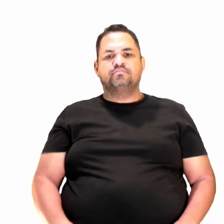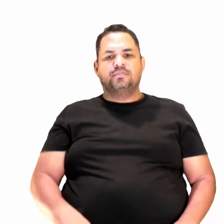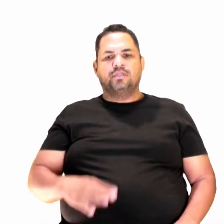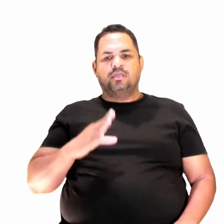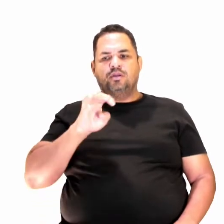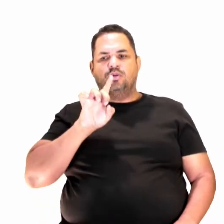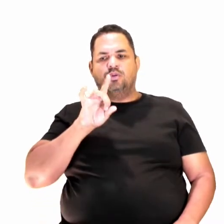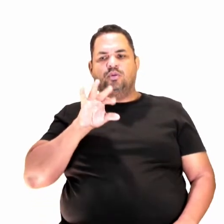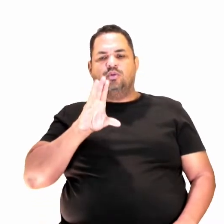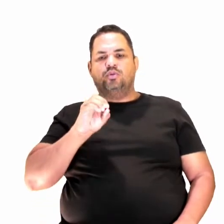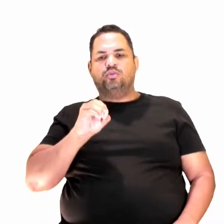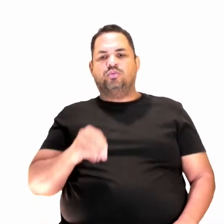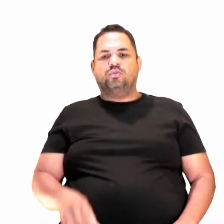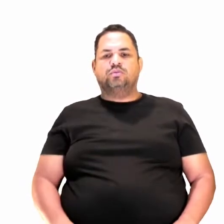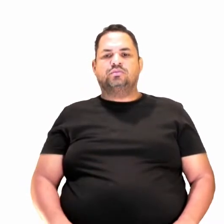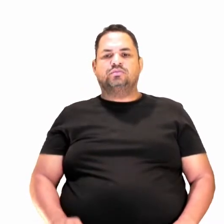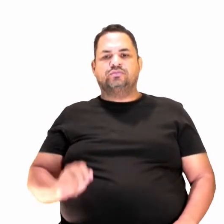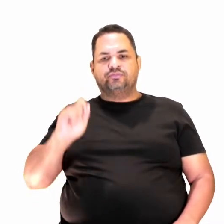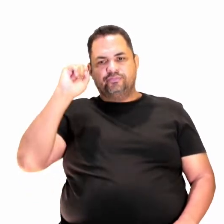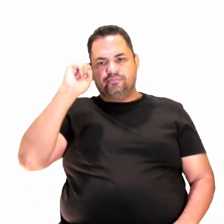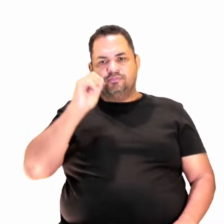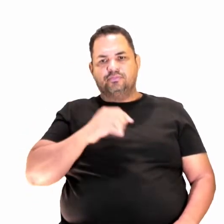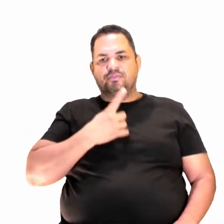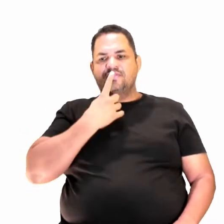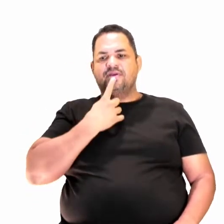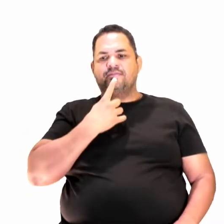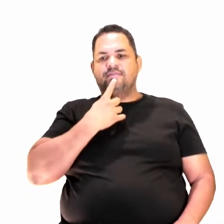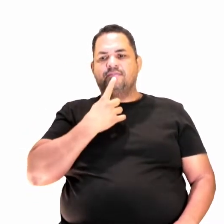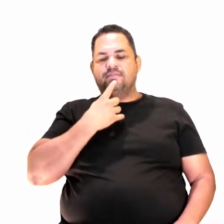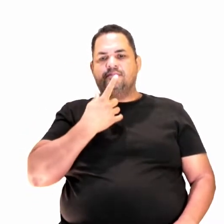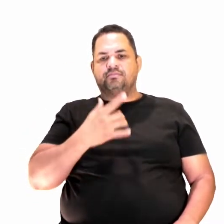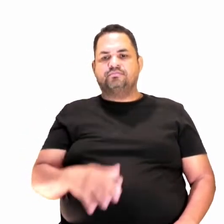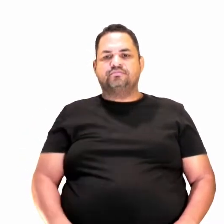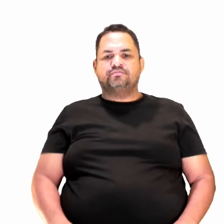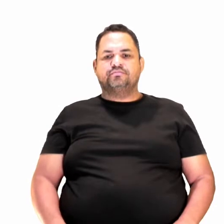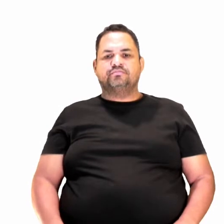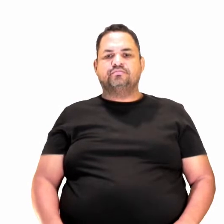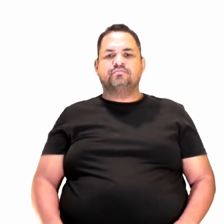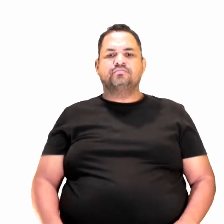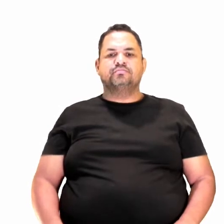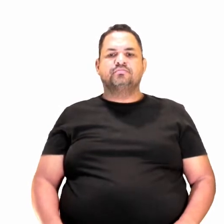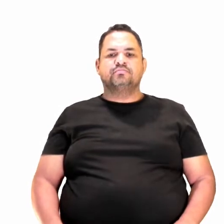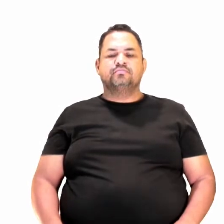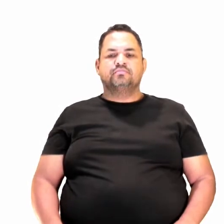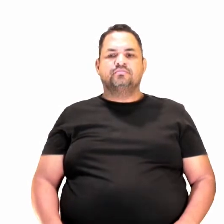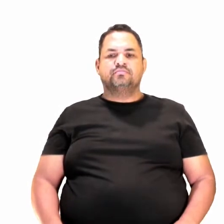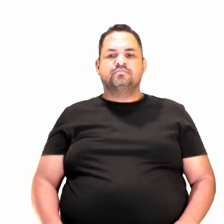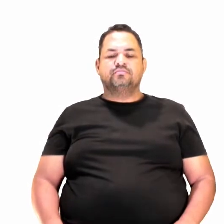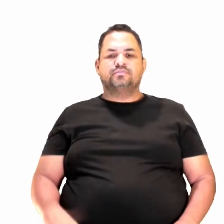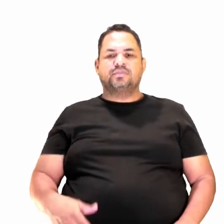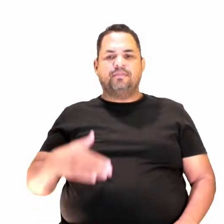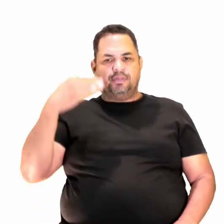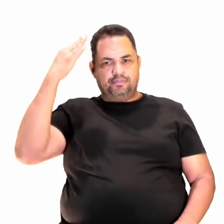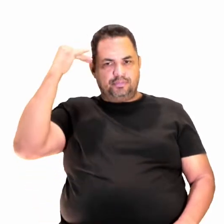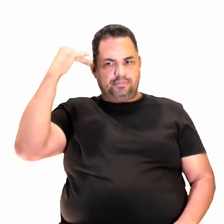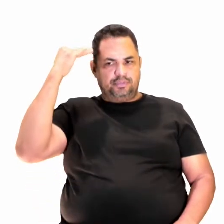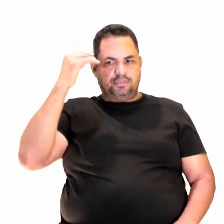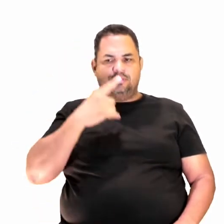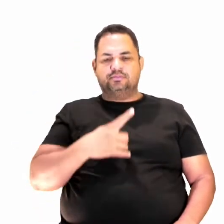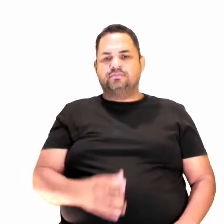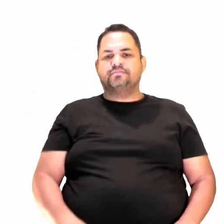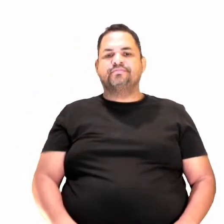uma pessoa, eu acredito que eu seja slim, que tem essa tradução de, posso traduzir para magro, enfim, mas o